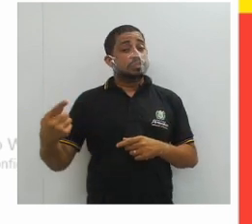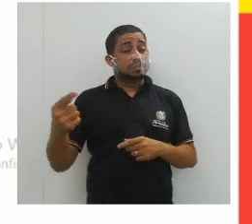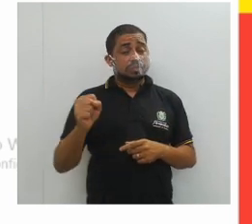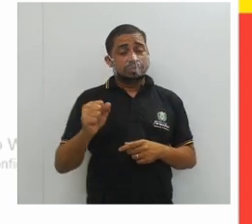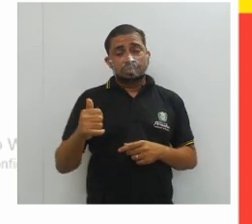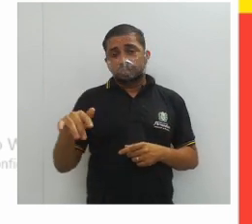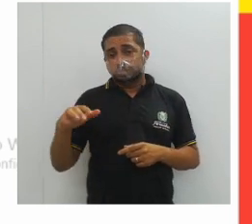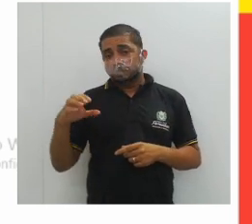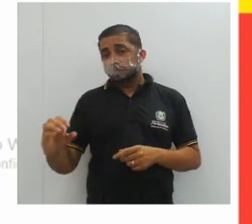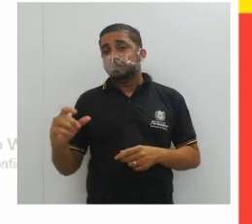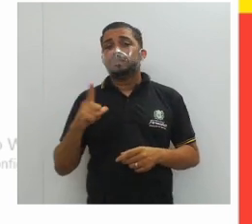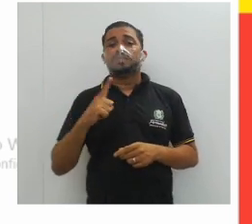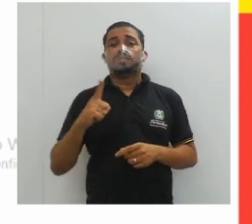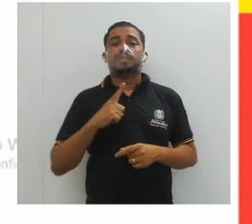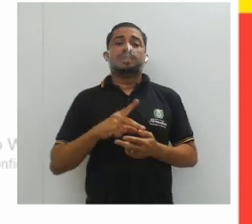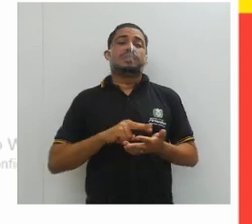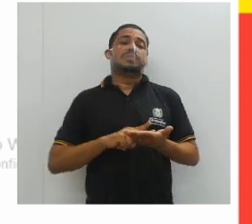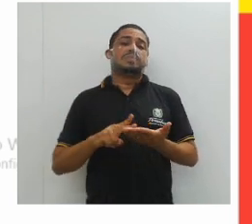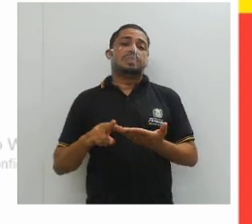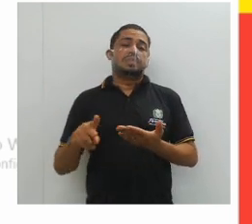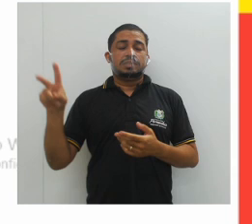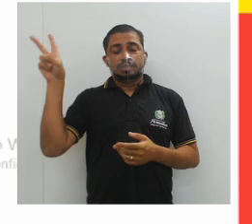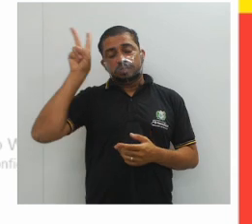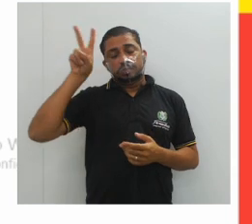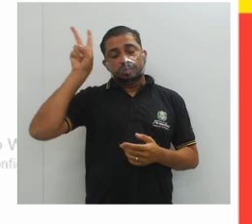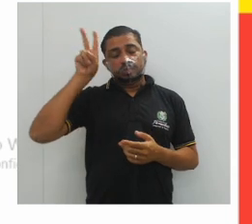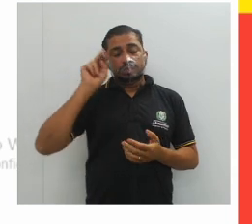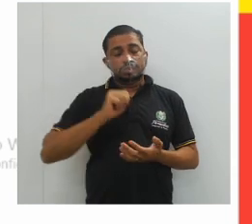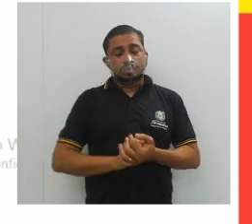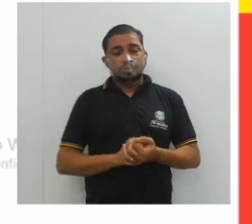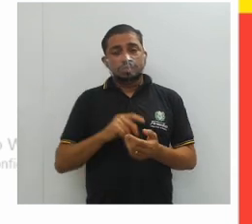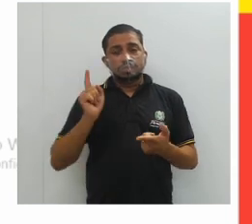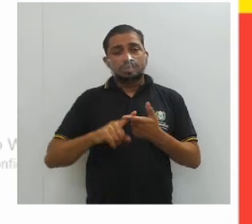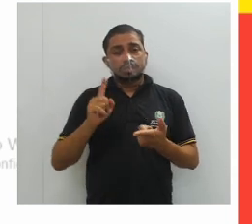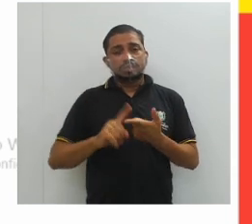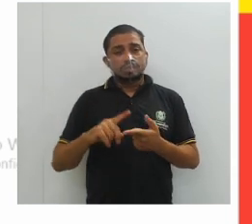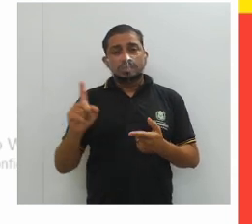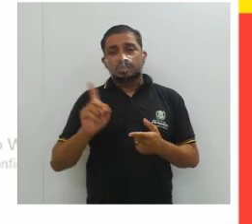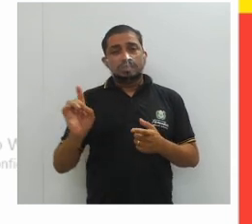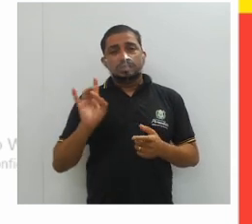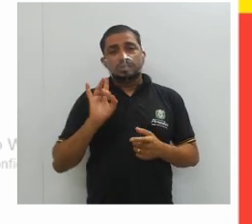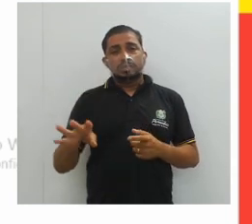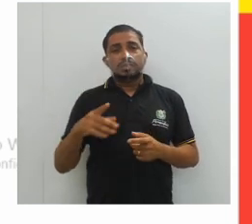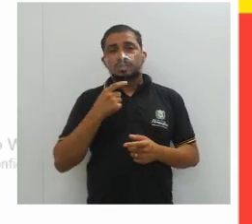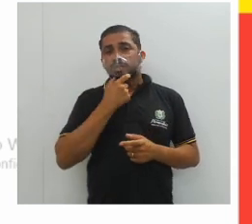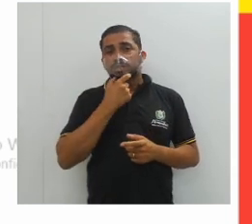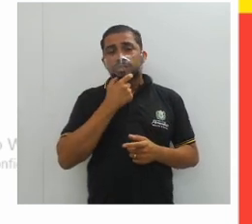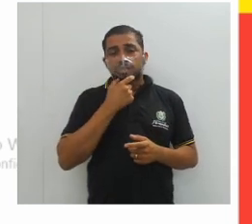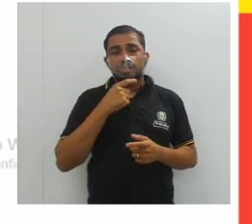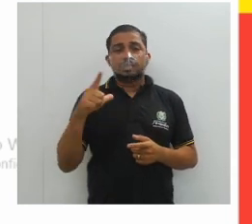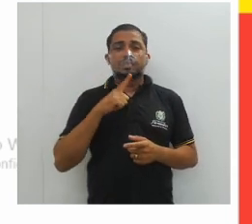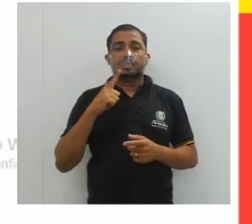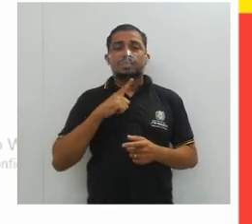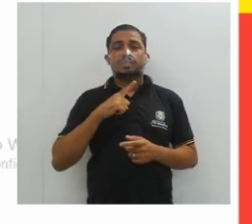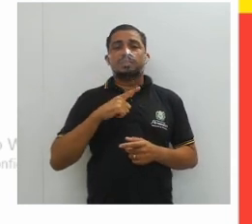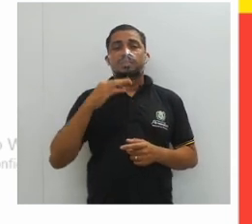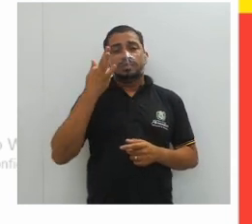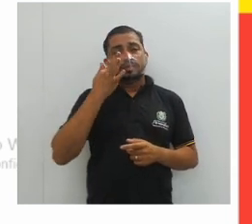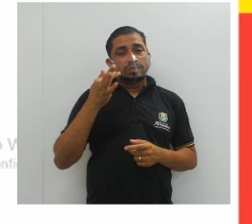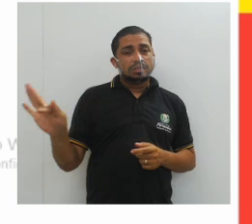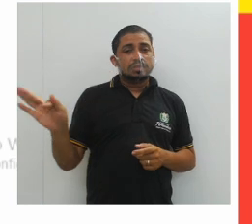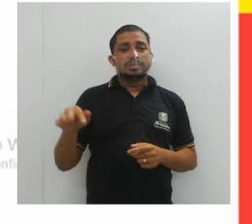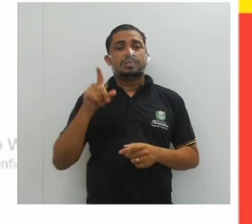século ela vai estar envolta em vários fatos históricos, né? Também agora não apenas a Inglaterra, a gente tem a França, os